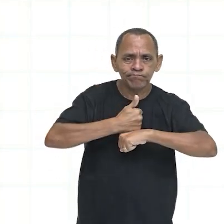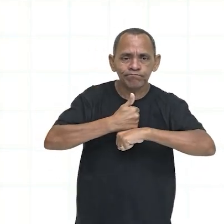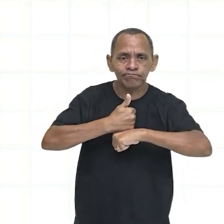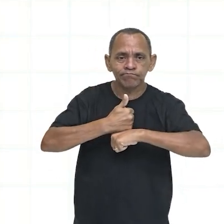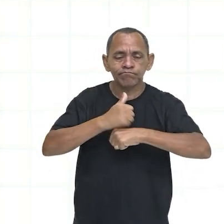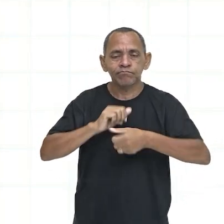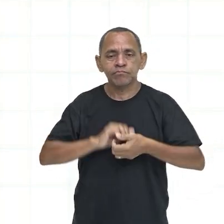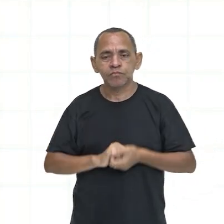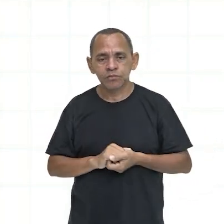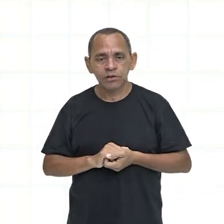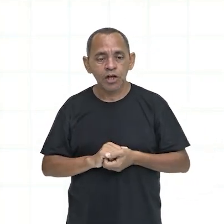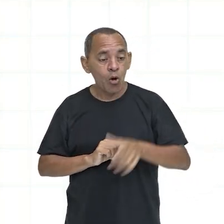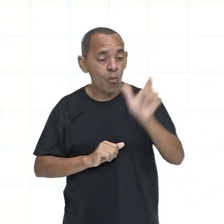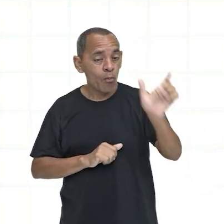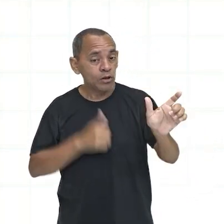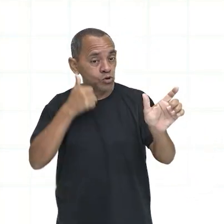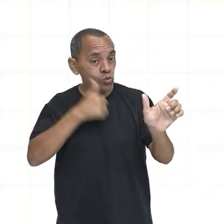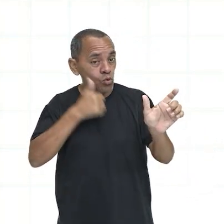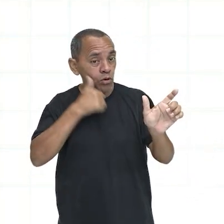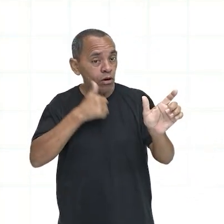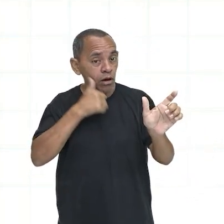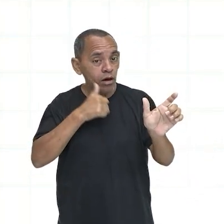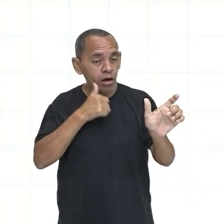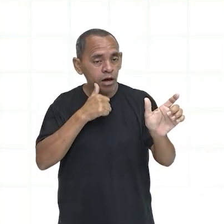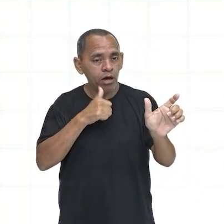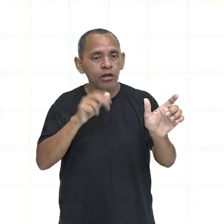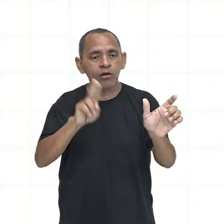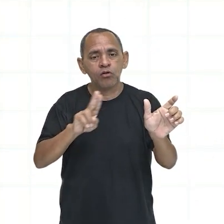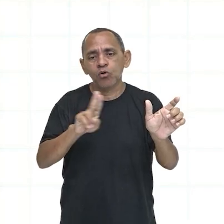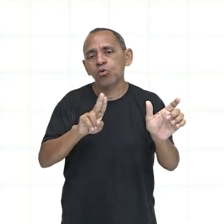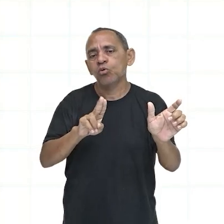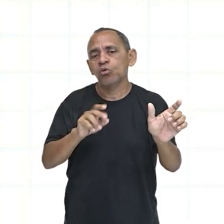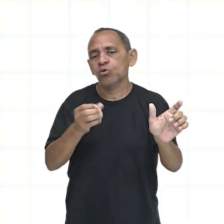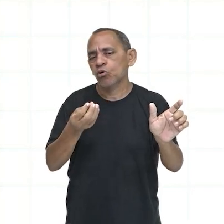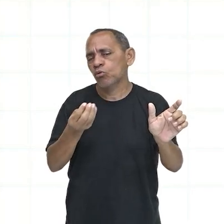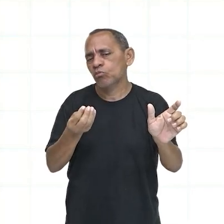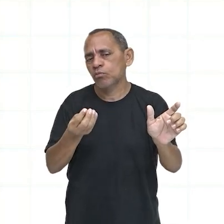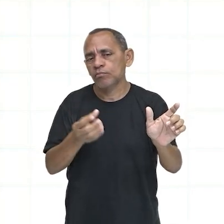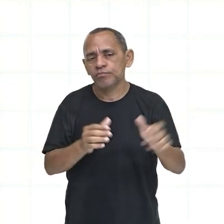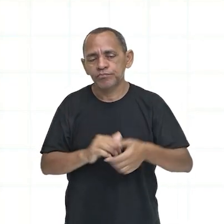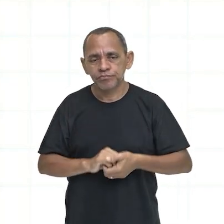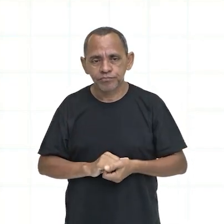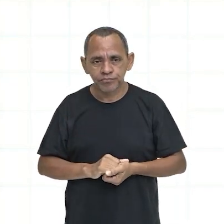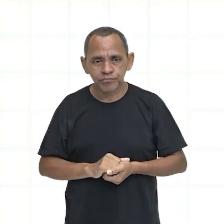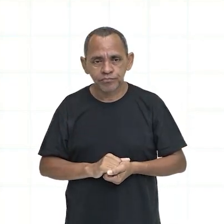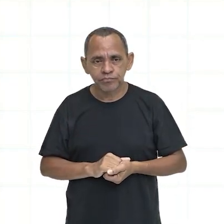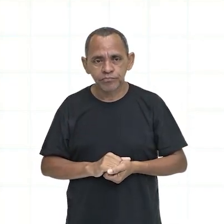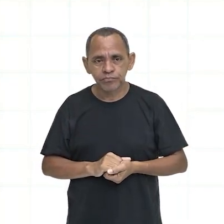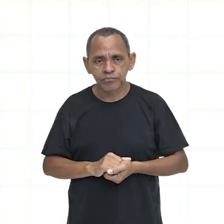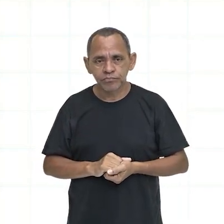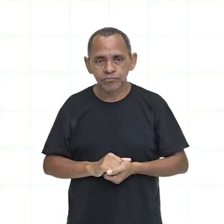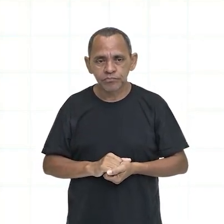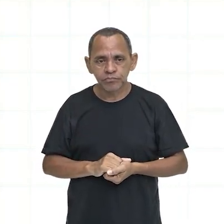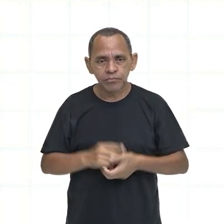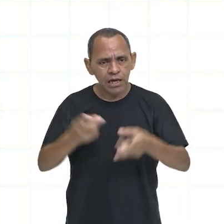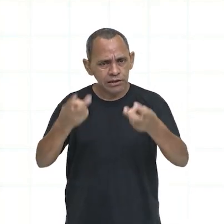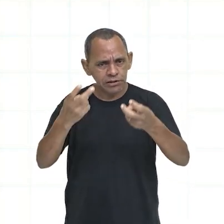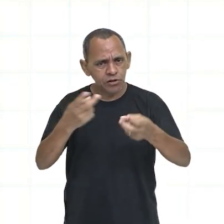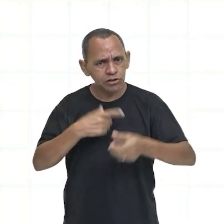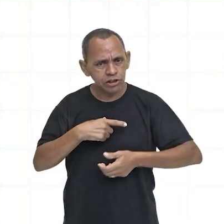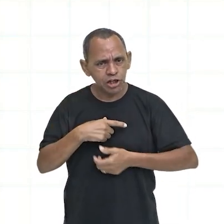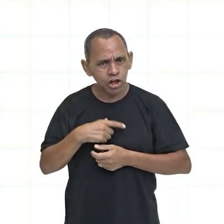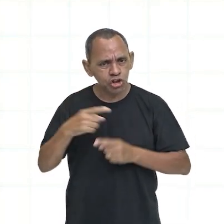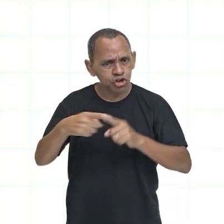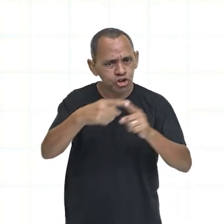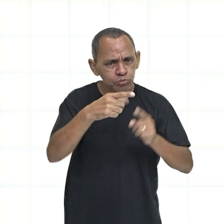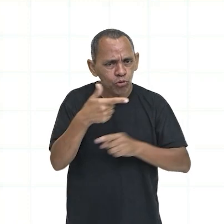é uma pessoa, né, então não uso she, eu vou utilizar o it. Repare que é uma outra forma, né,